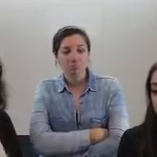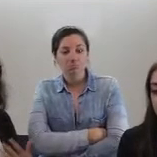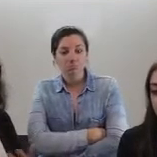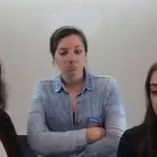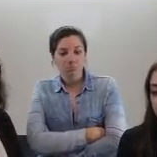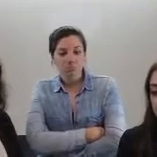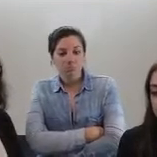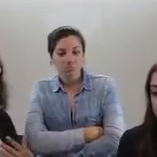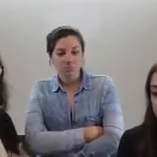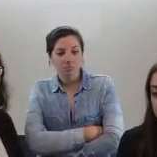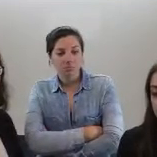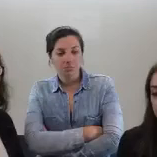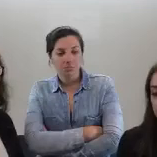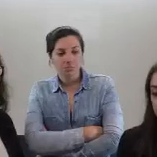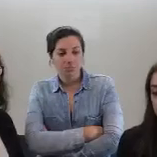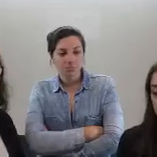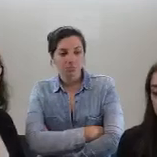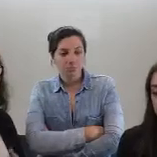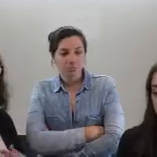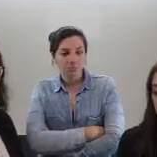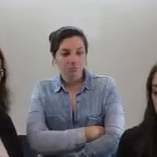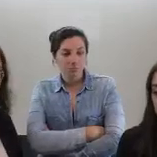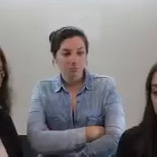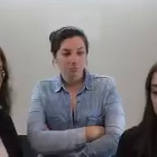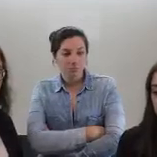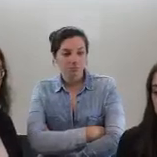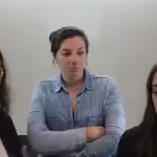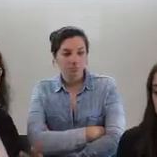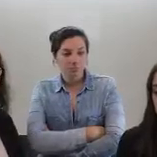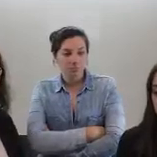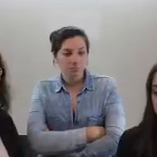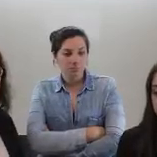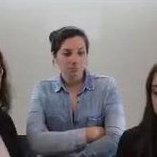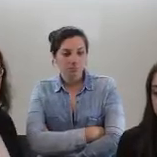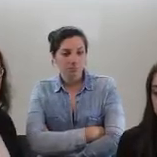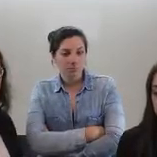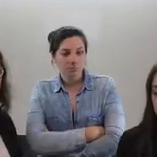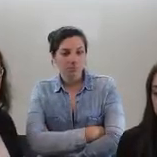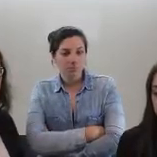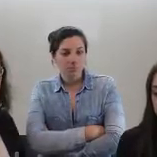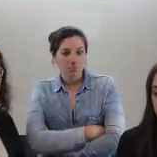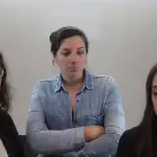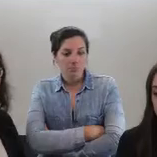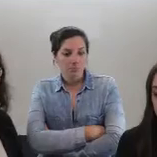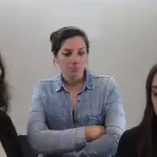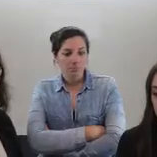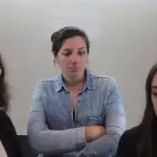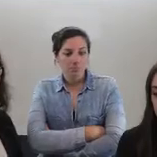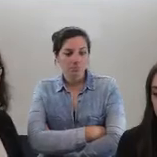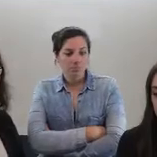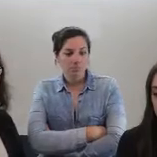tradução também é muito interessante. Em revistas acadêmicas, em periódicos científicos, também dá